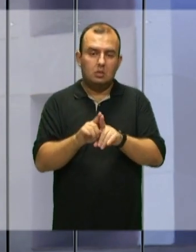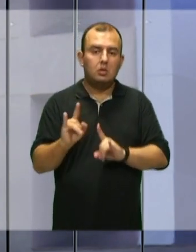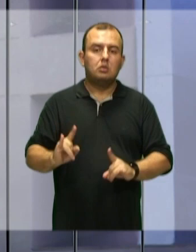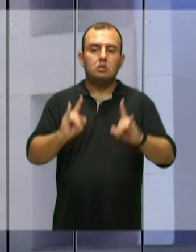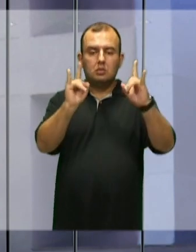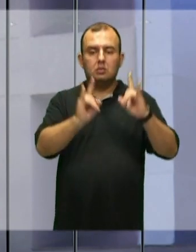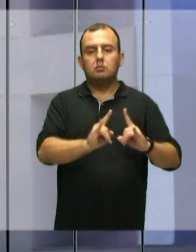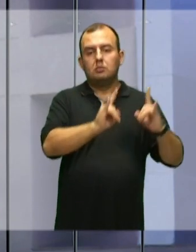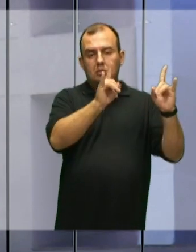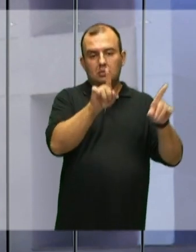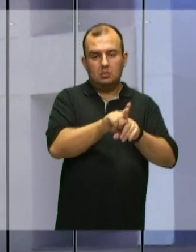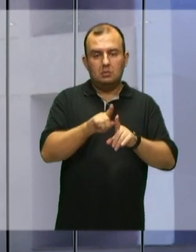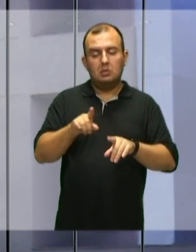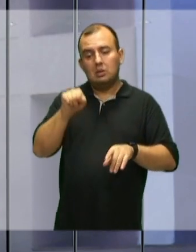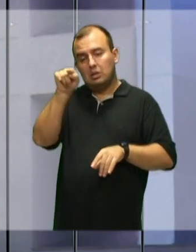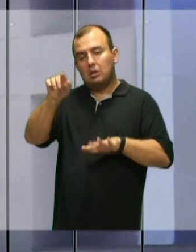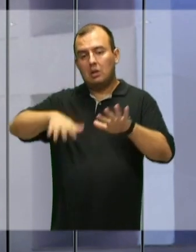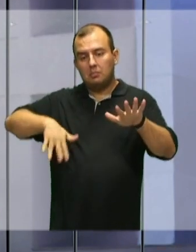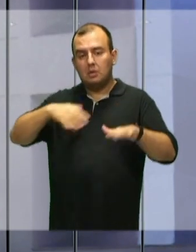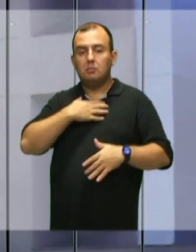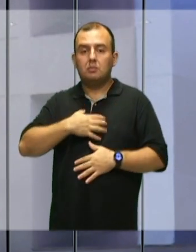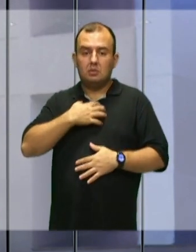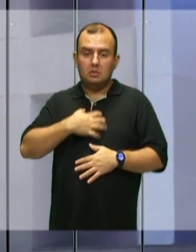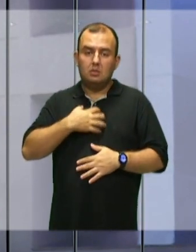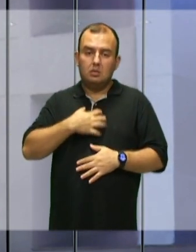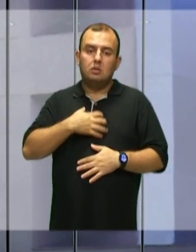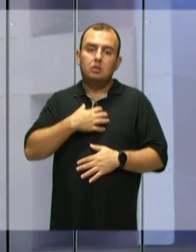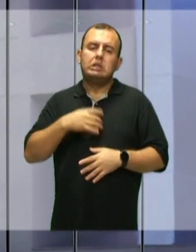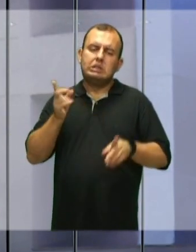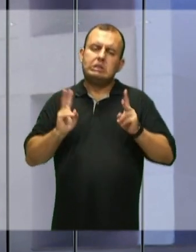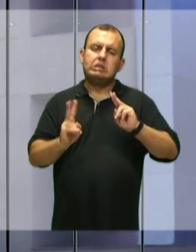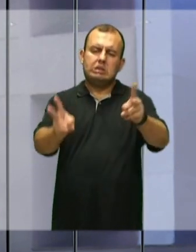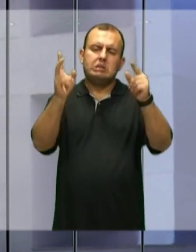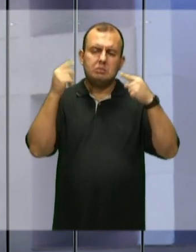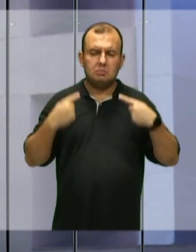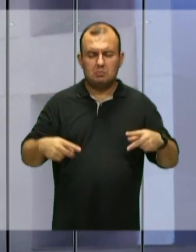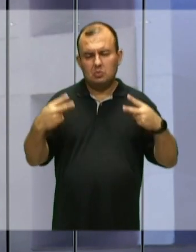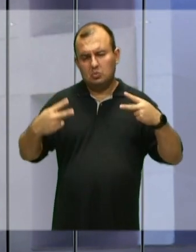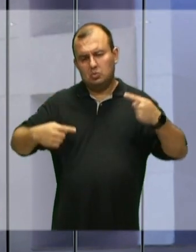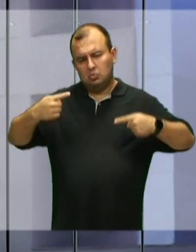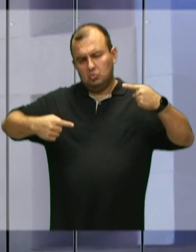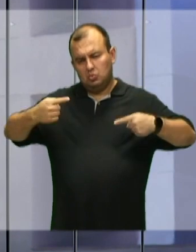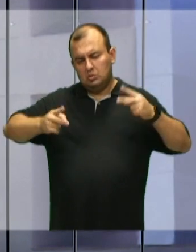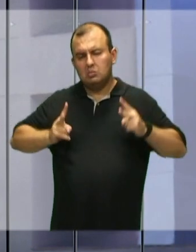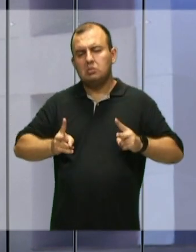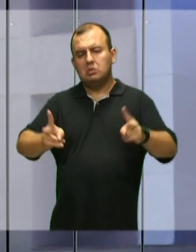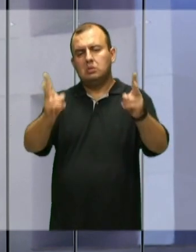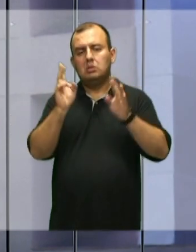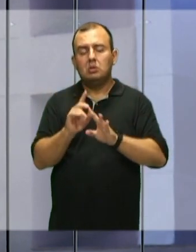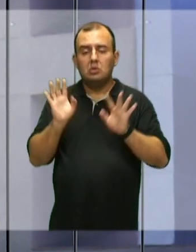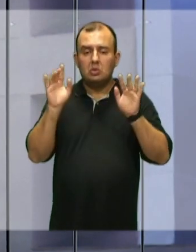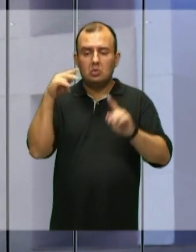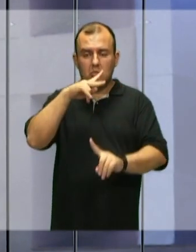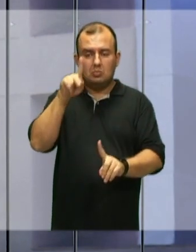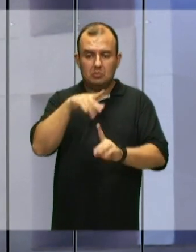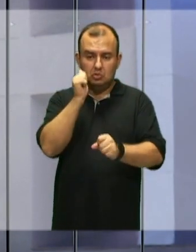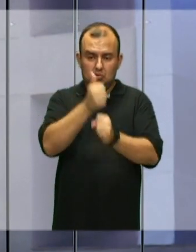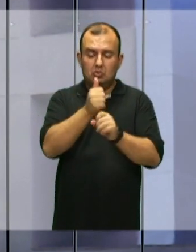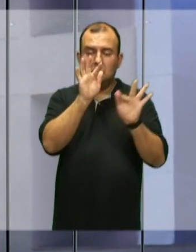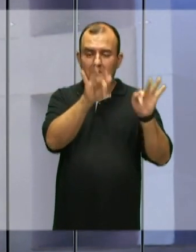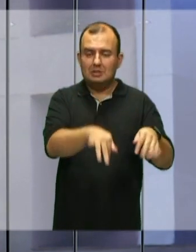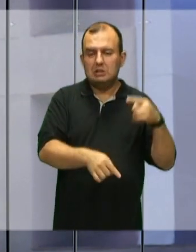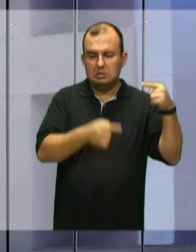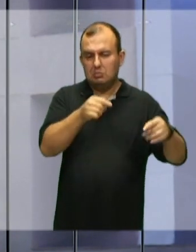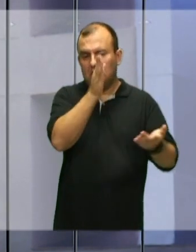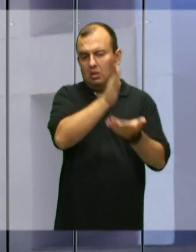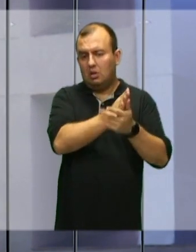na cidade é o ponto da Praia brava né ele tá sempre discussão eu acredito que não é no plano diretor que a gente finaliza esse debate acho que